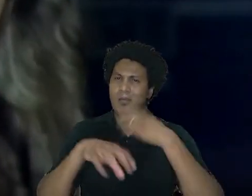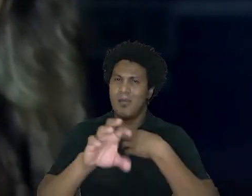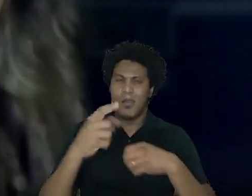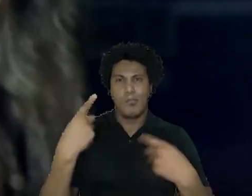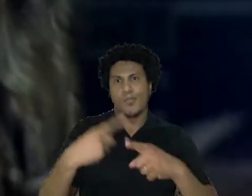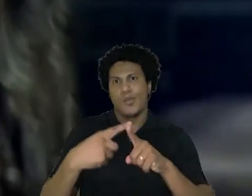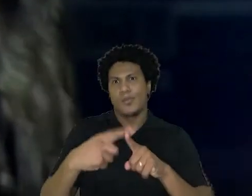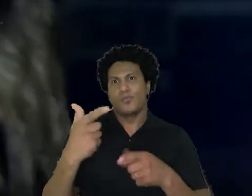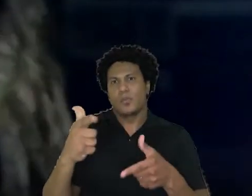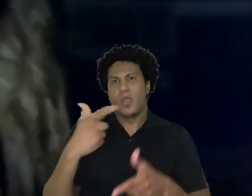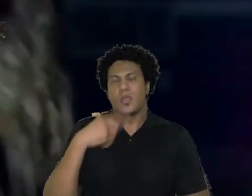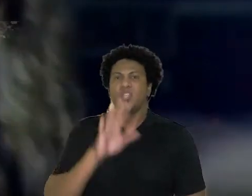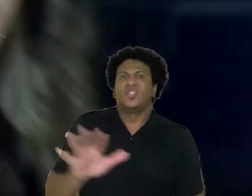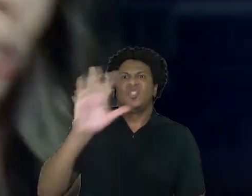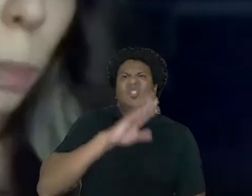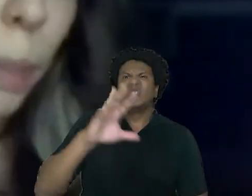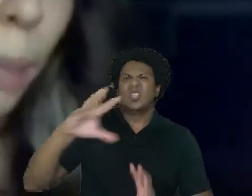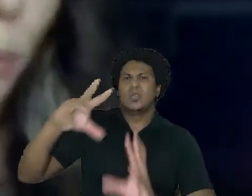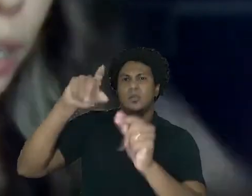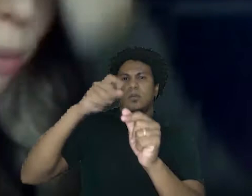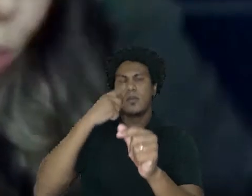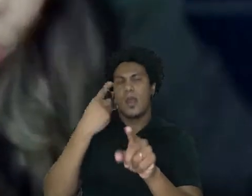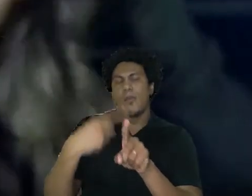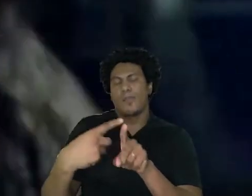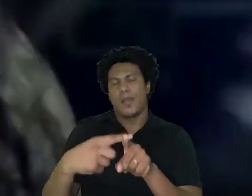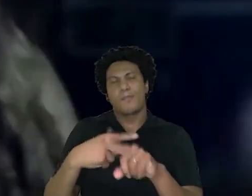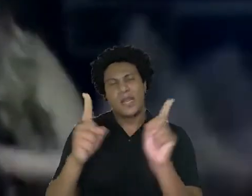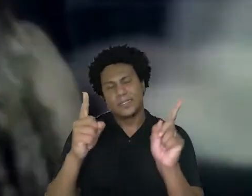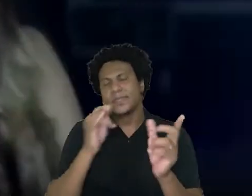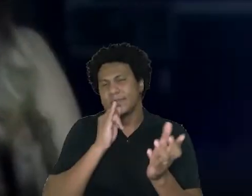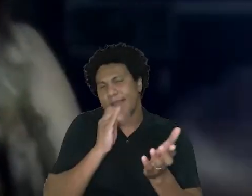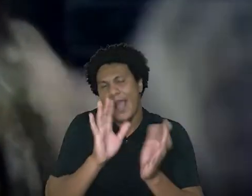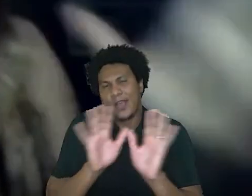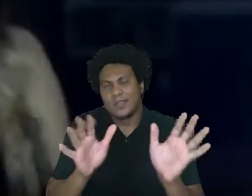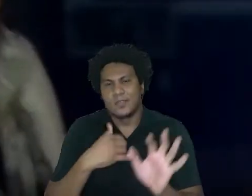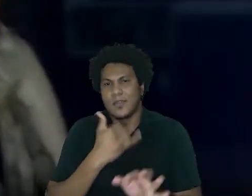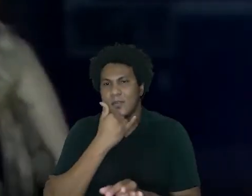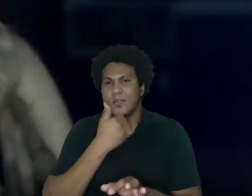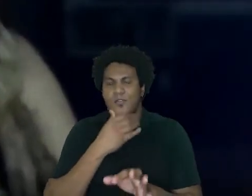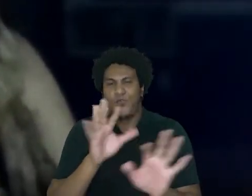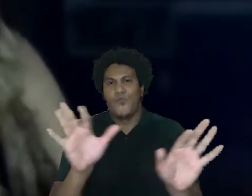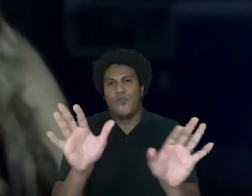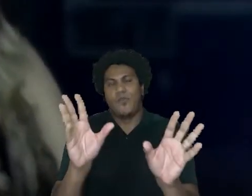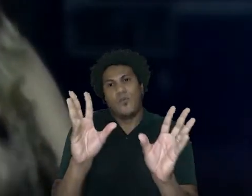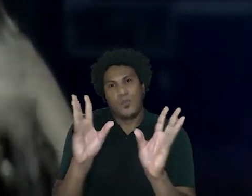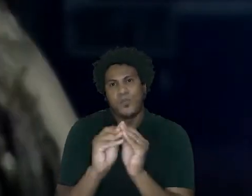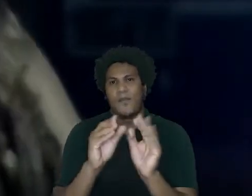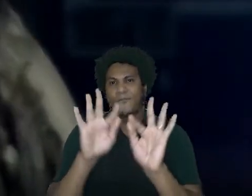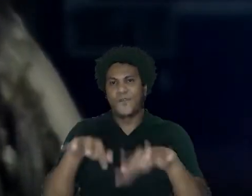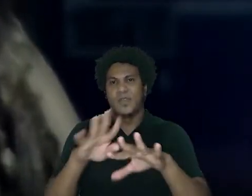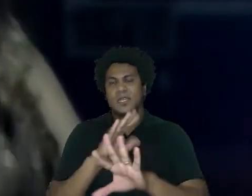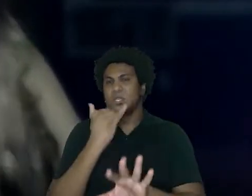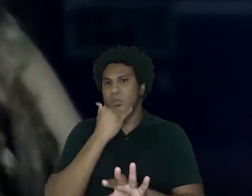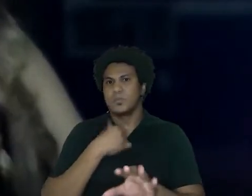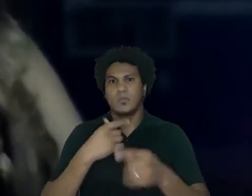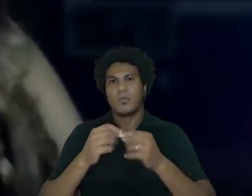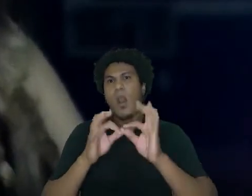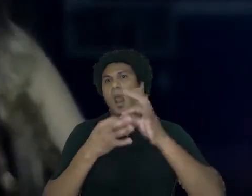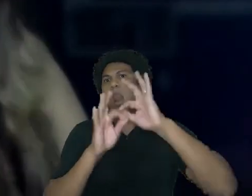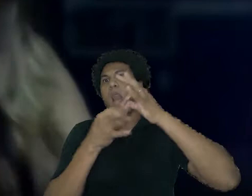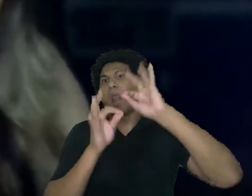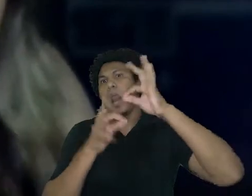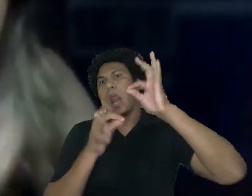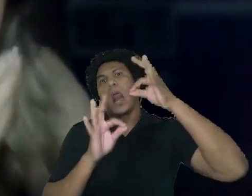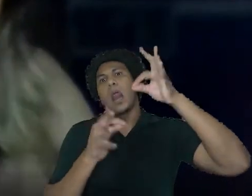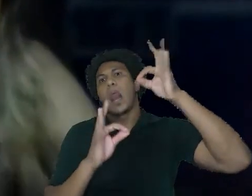identificarem, se sentirem representadas, está tudo bem, porque não existe esse algo universal, essa universalidade de representatividade, identificação, é